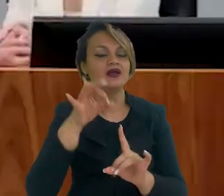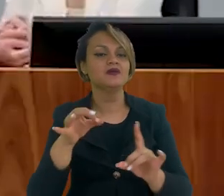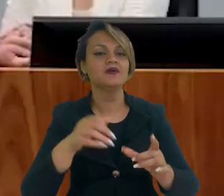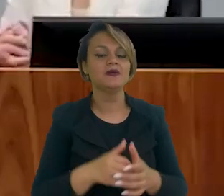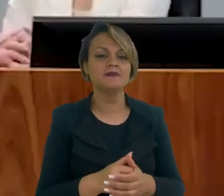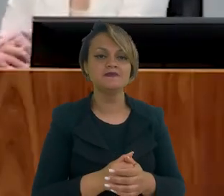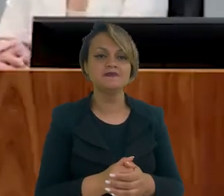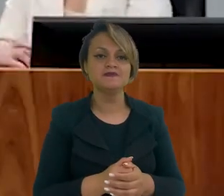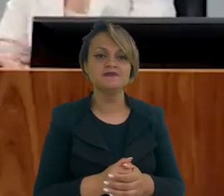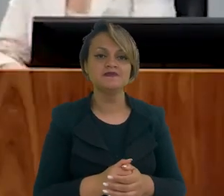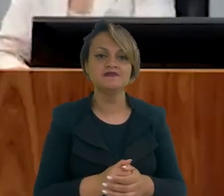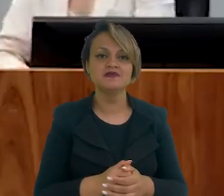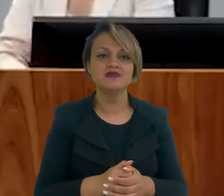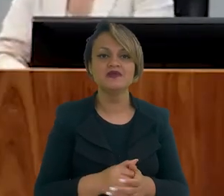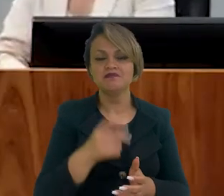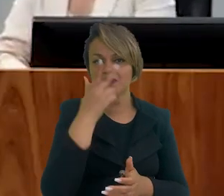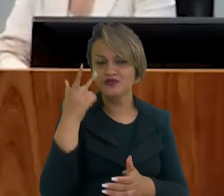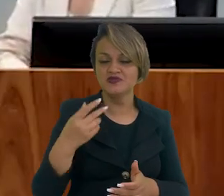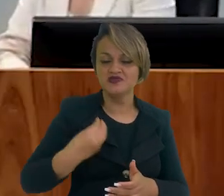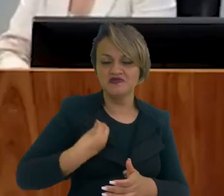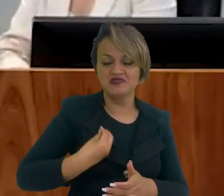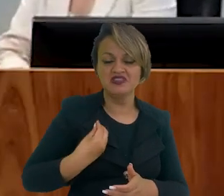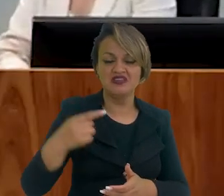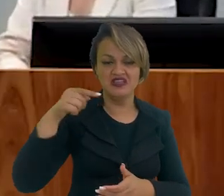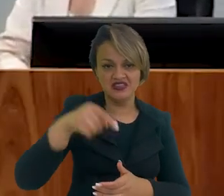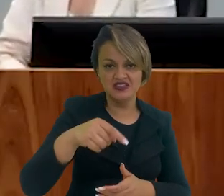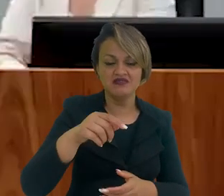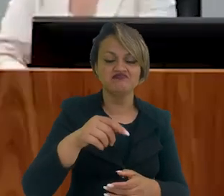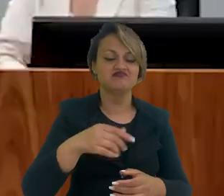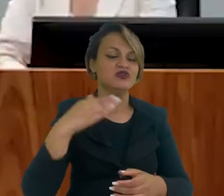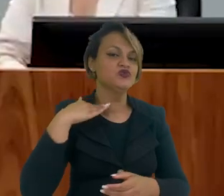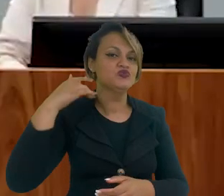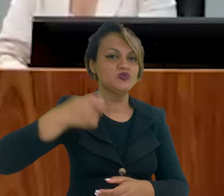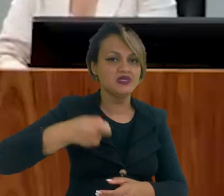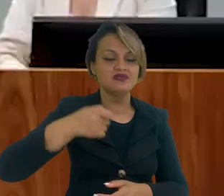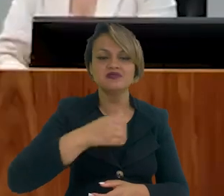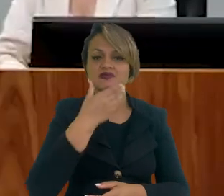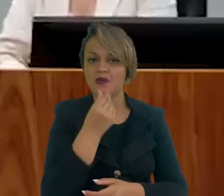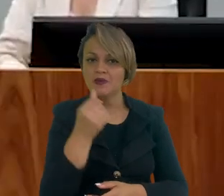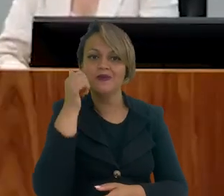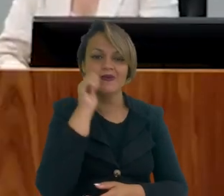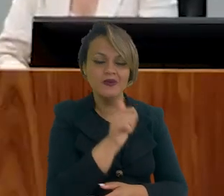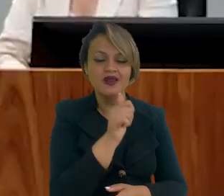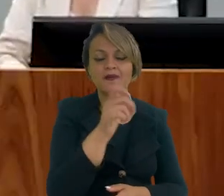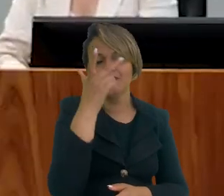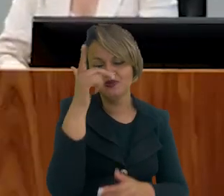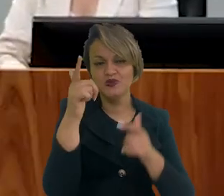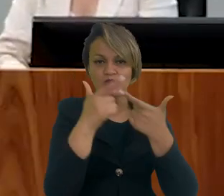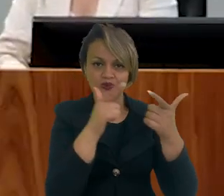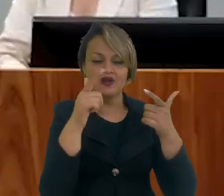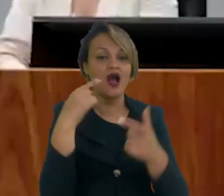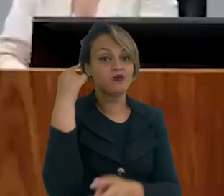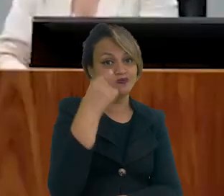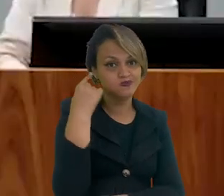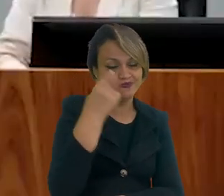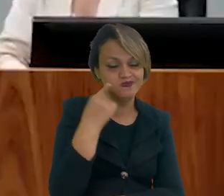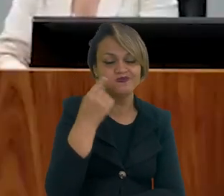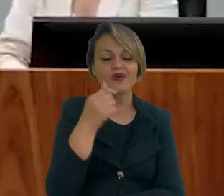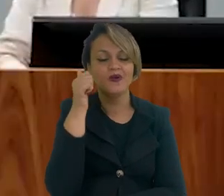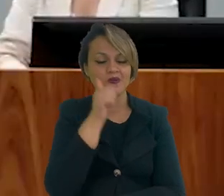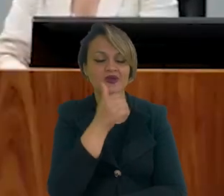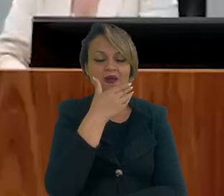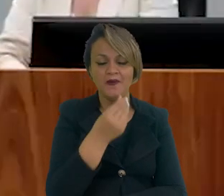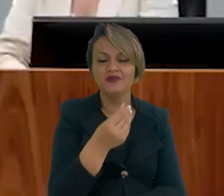presidência querida que veio aqui prestigiar a nossa desembargadora conselho uchida os nossos integrantes do exército presente